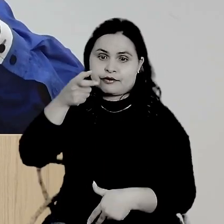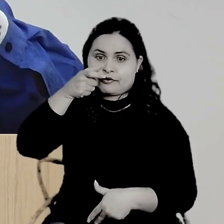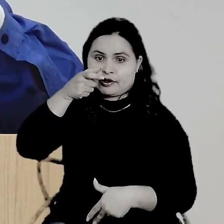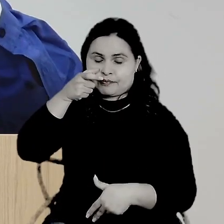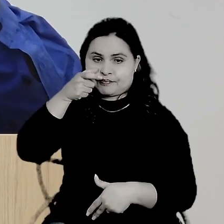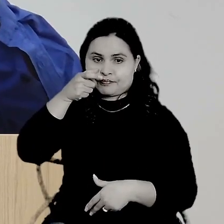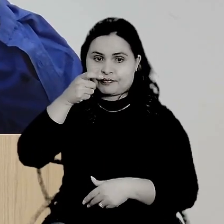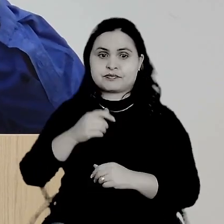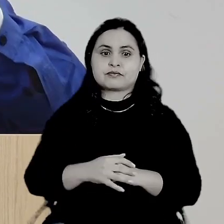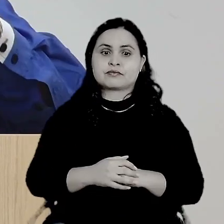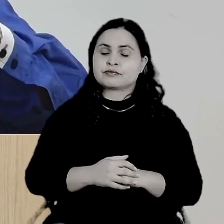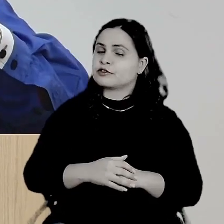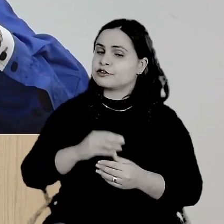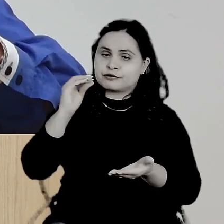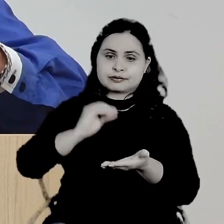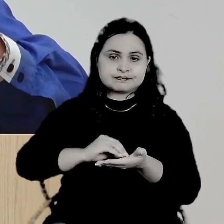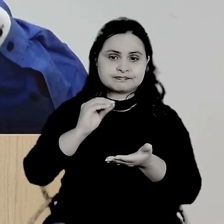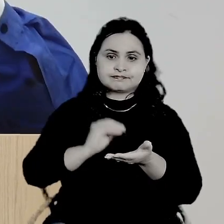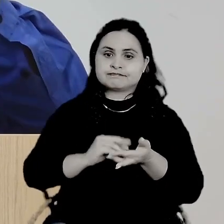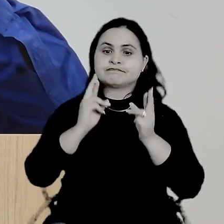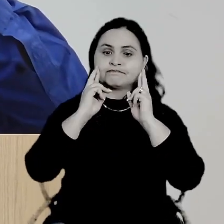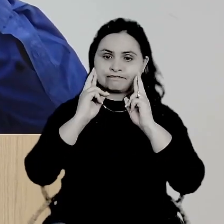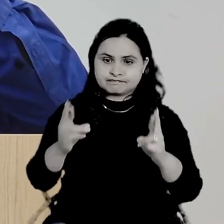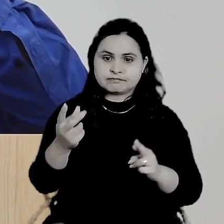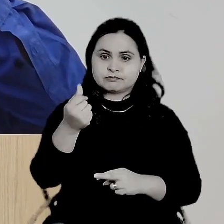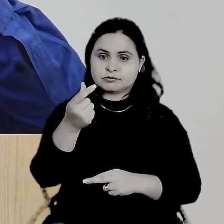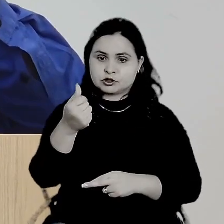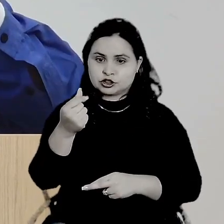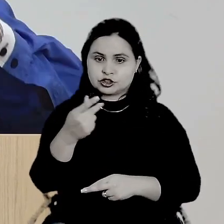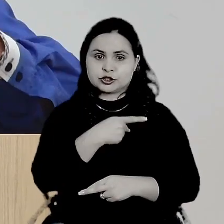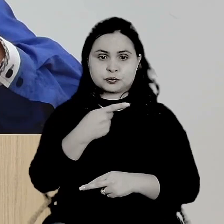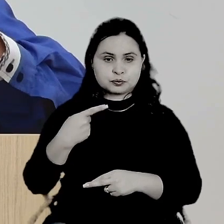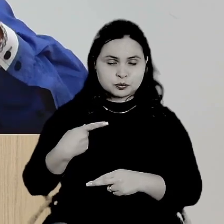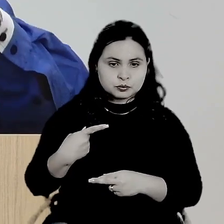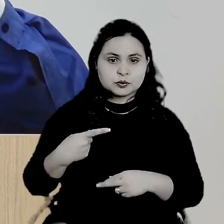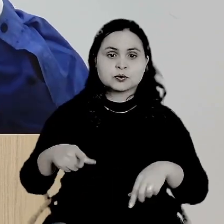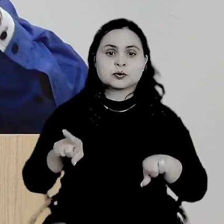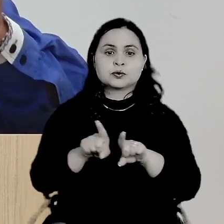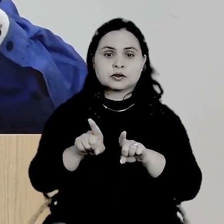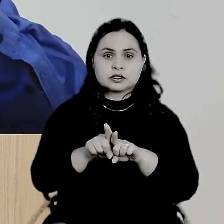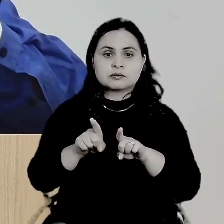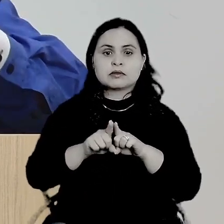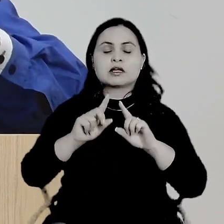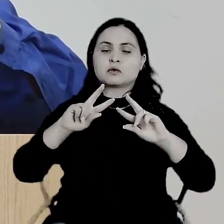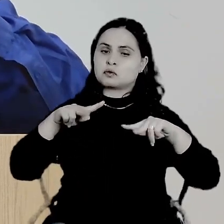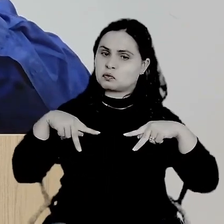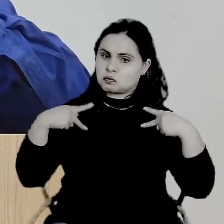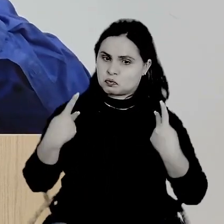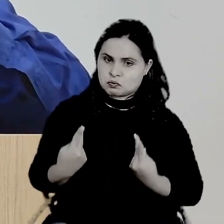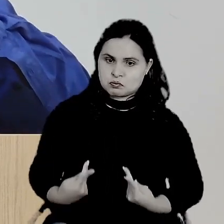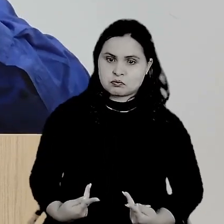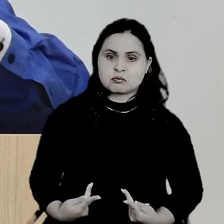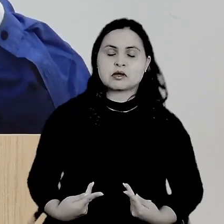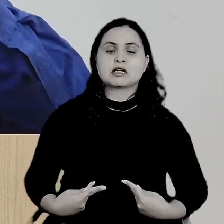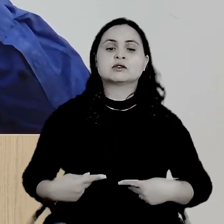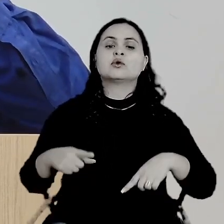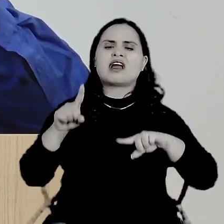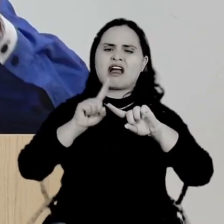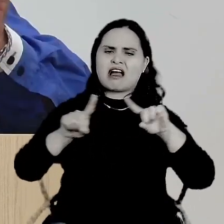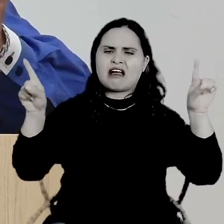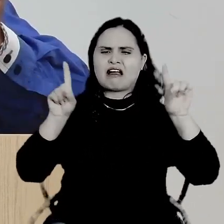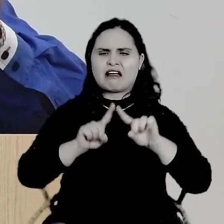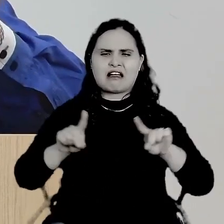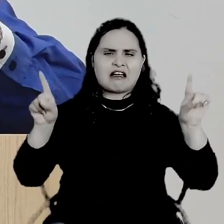desrespeito com o dinheiro público, um desrespeito com os seres humanos e tem reclamação de mal, as pessoas não